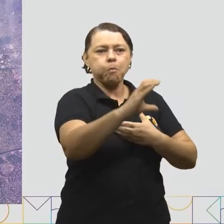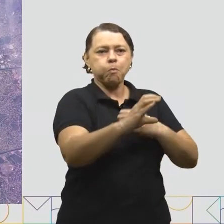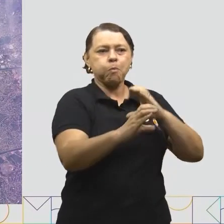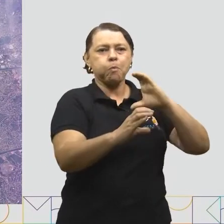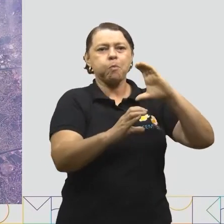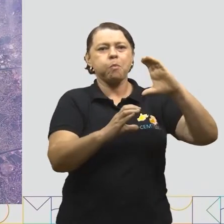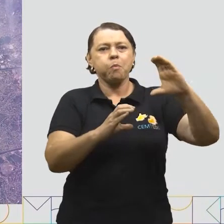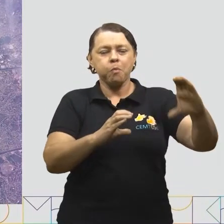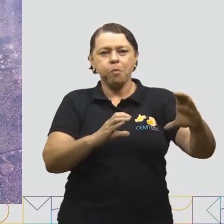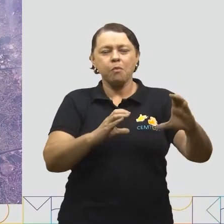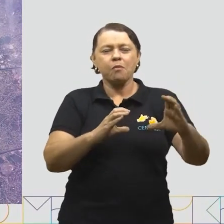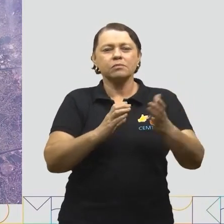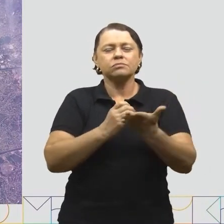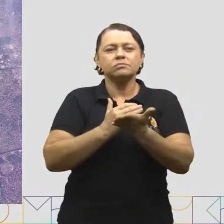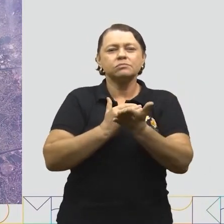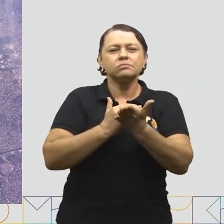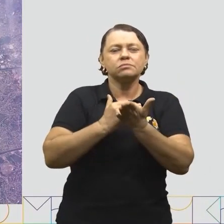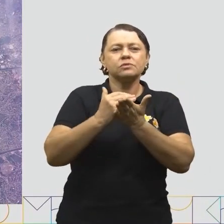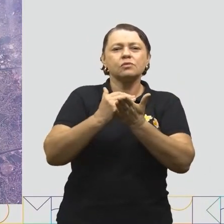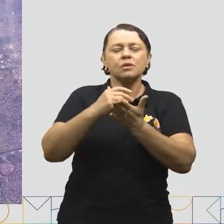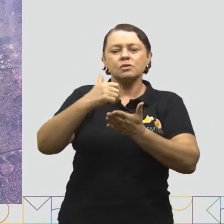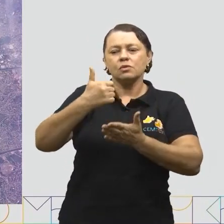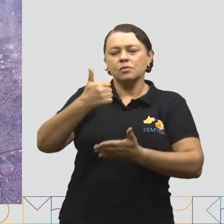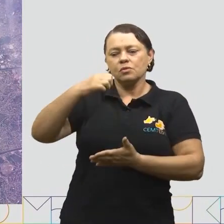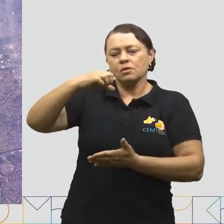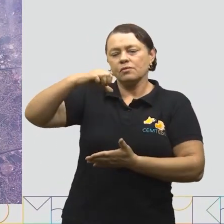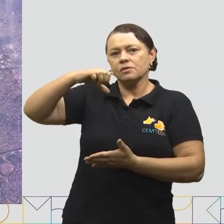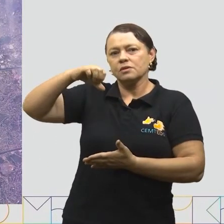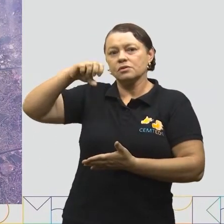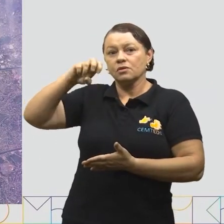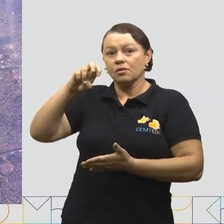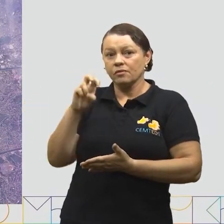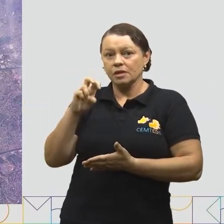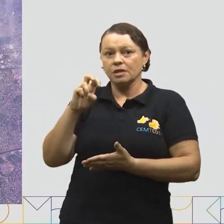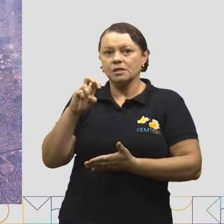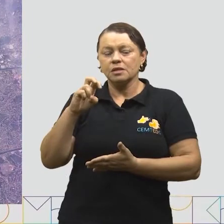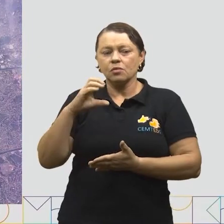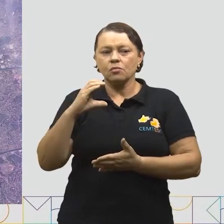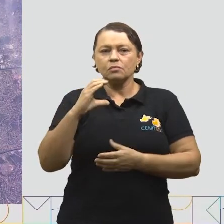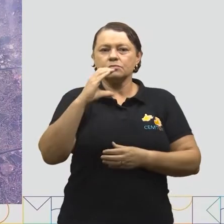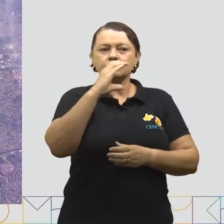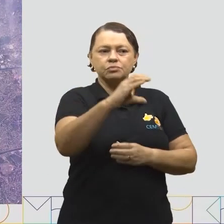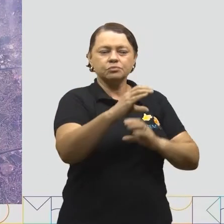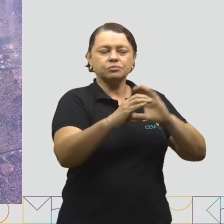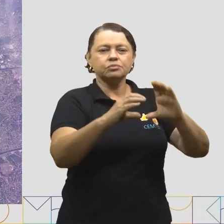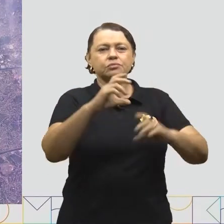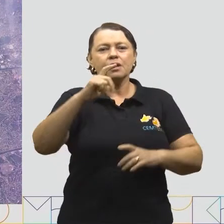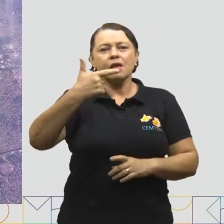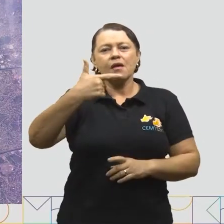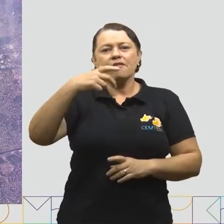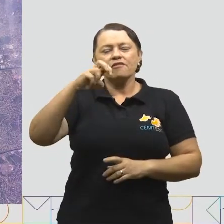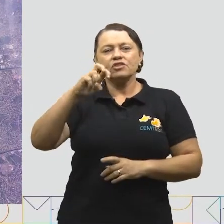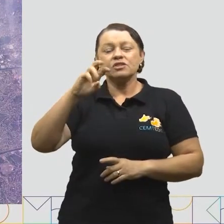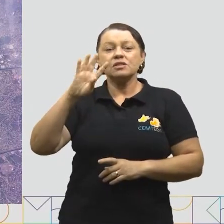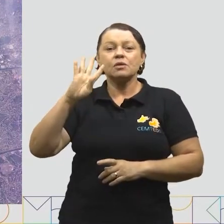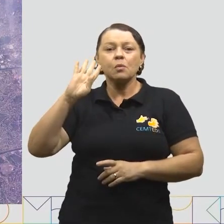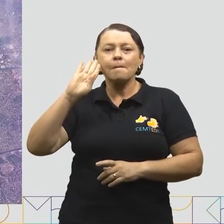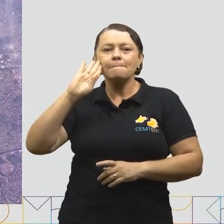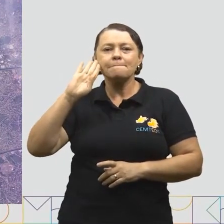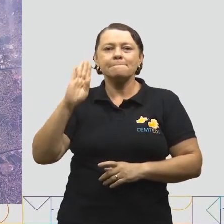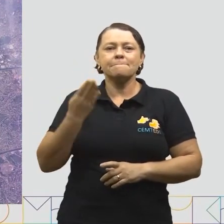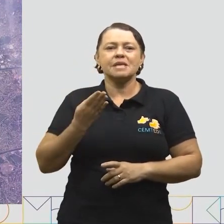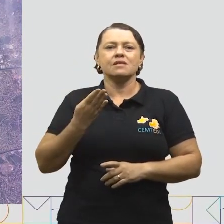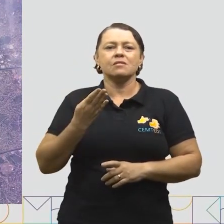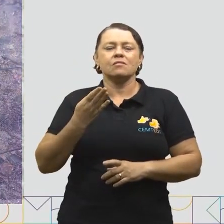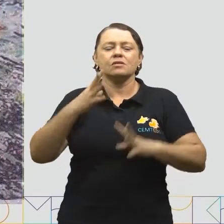Baía de Guanabara. Desde 1995, foram gastos aproximadamente 25 bilhões para despoluir a